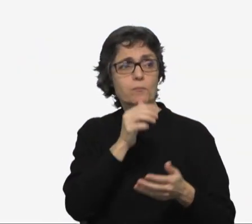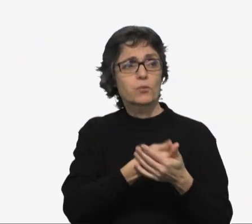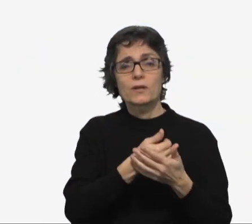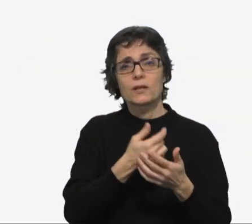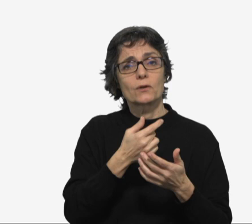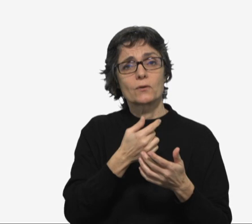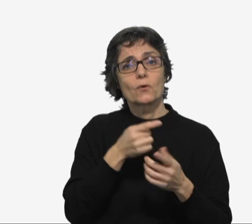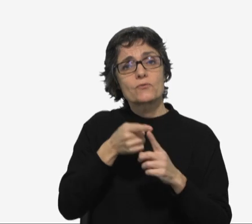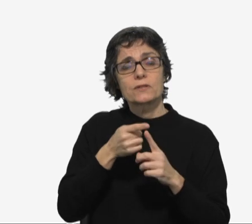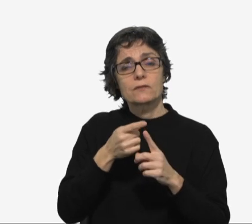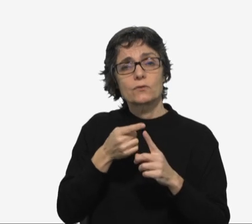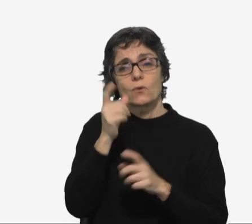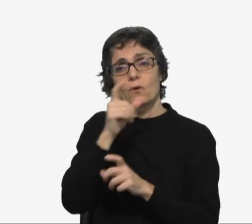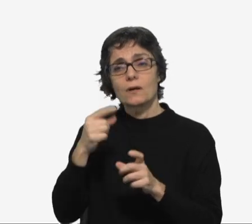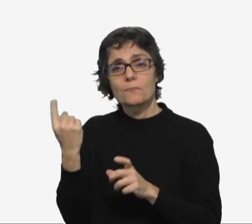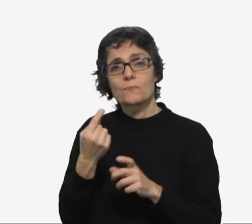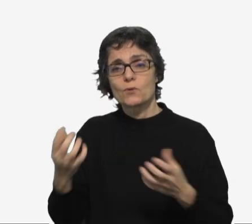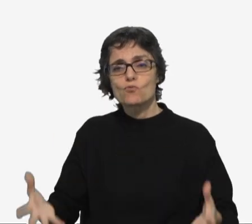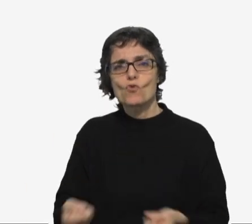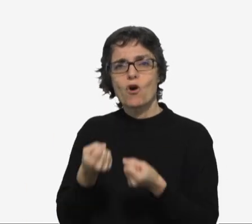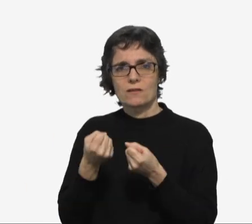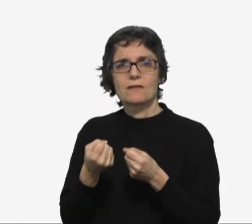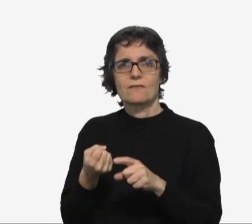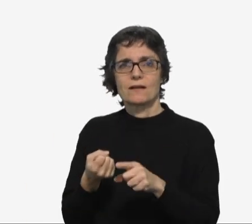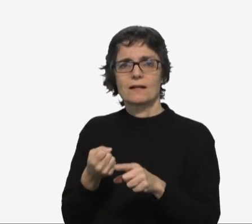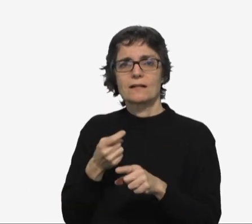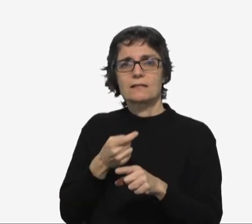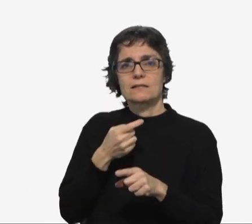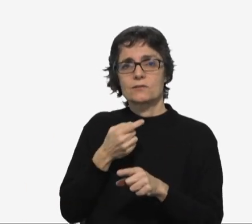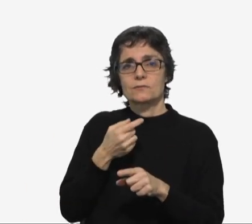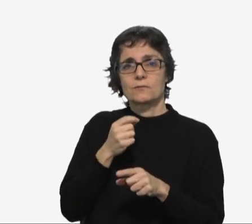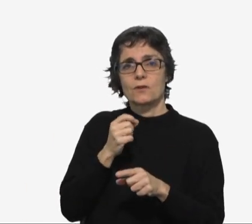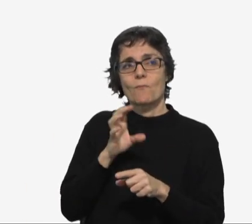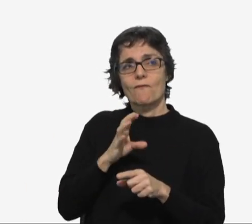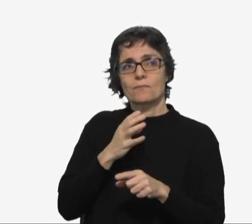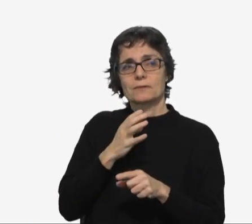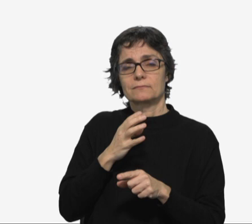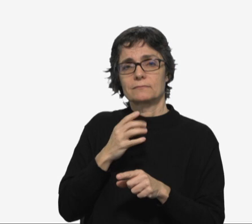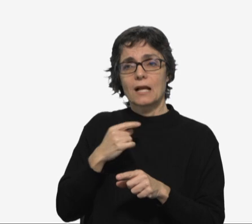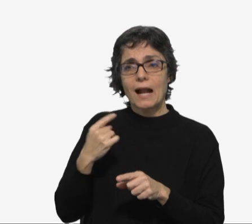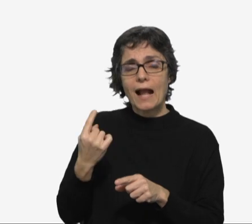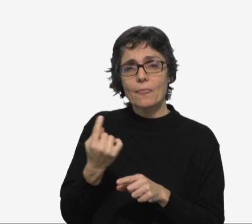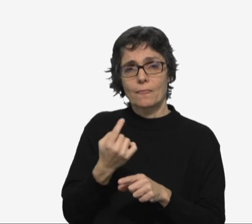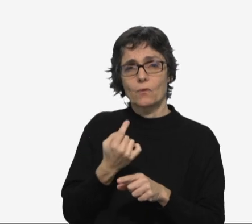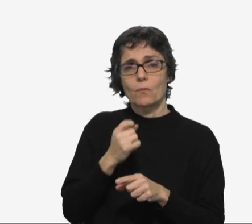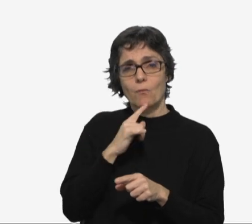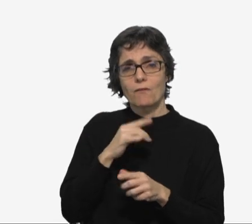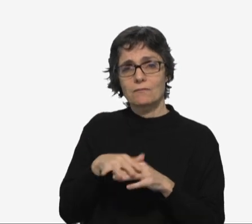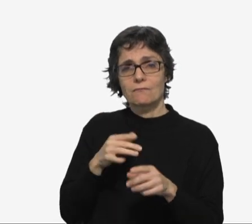experiência que humanamente toda a gente pode fazer e faz. Isto não é uma coisa assim